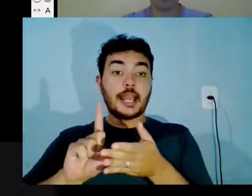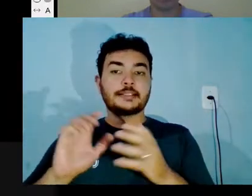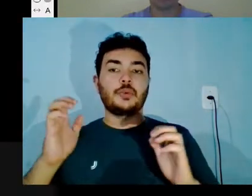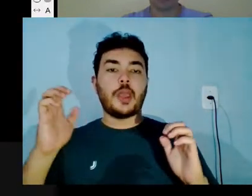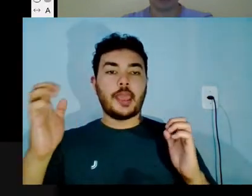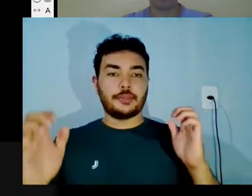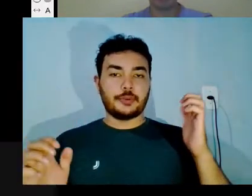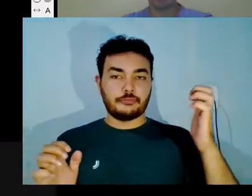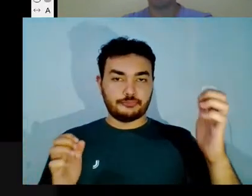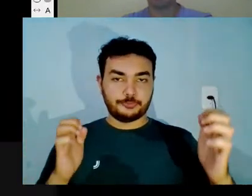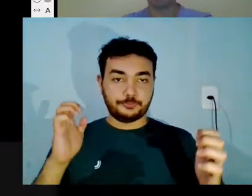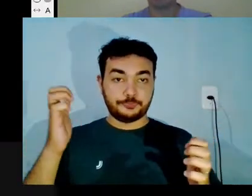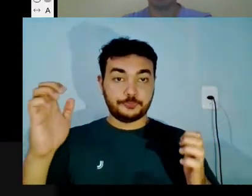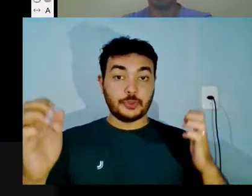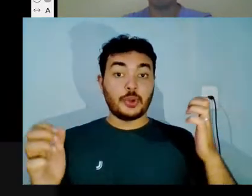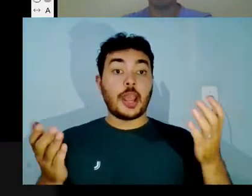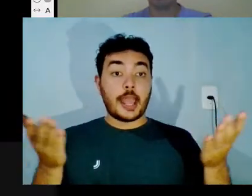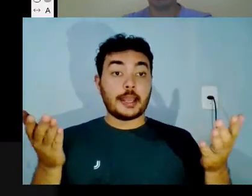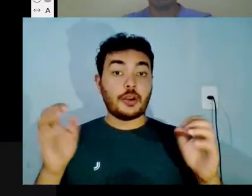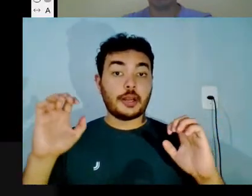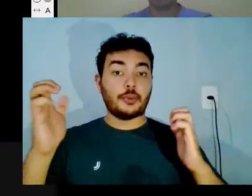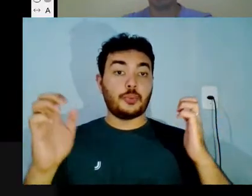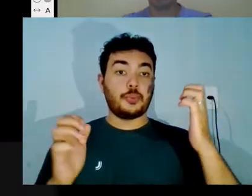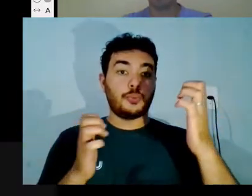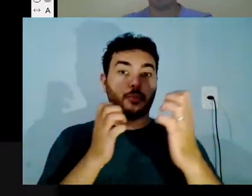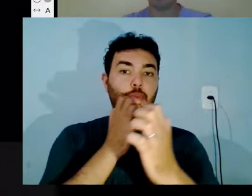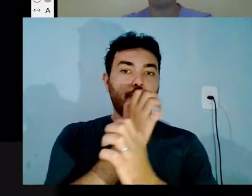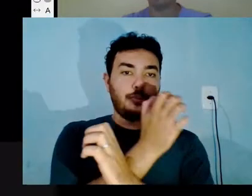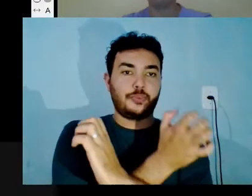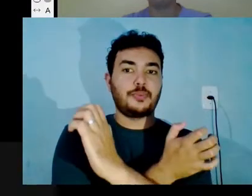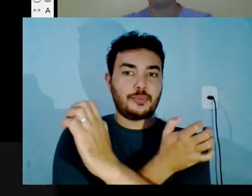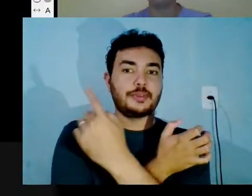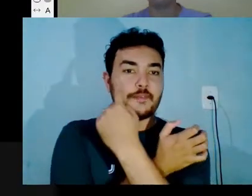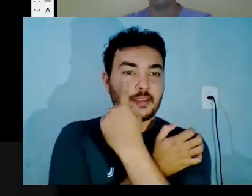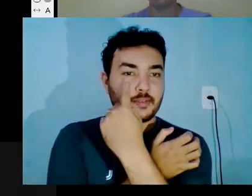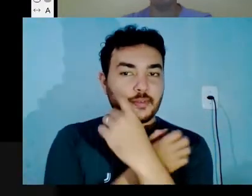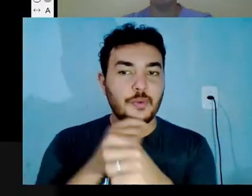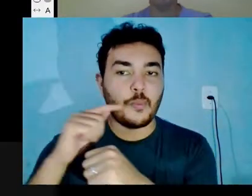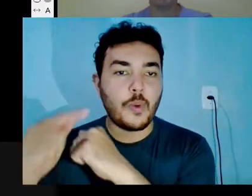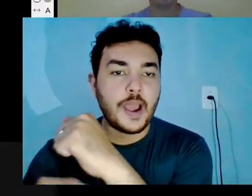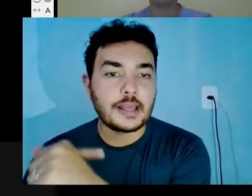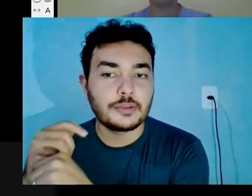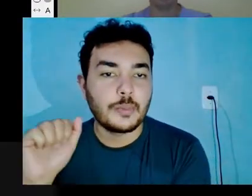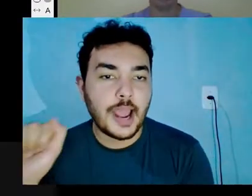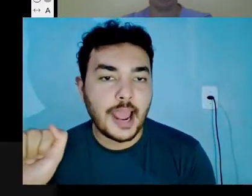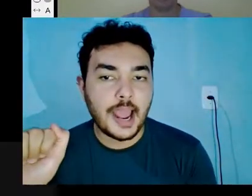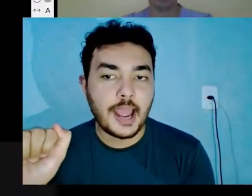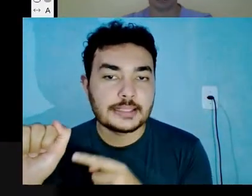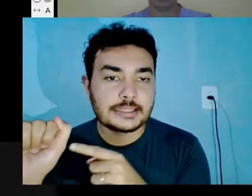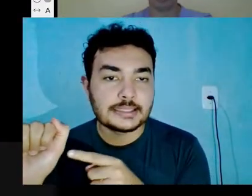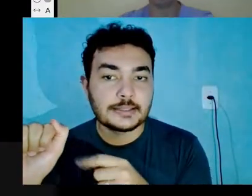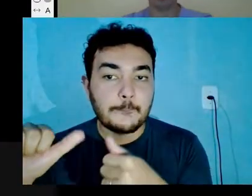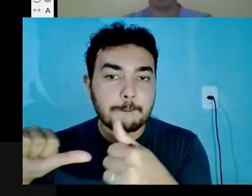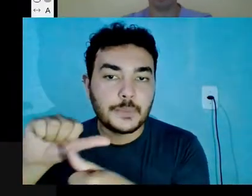no átomo A, agora o elétron 1 está onde? No átomo B. E o elétron 2, que antes